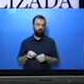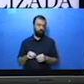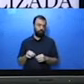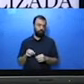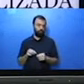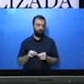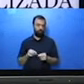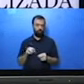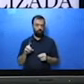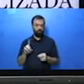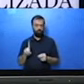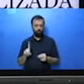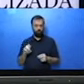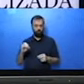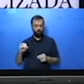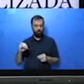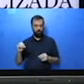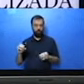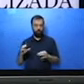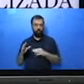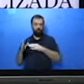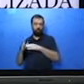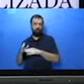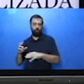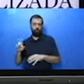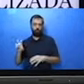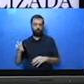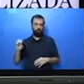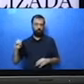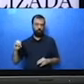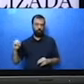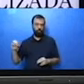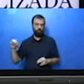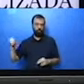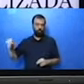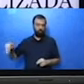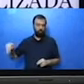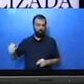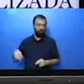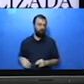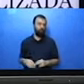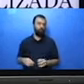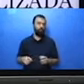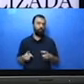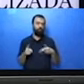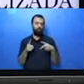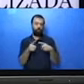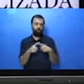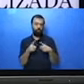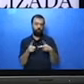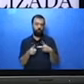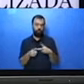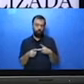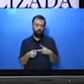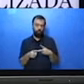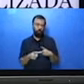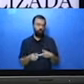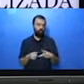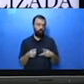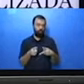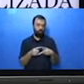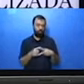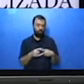formadas principalmente pelo fenômeno da erosão. Há duas classificações quanto a esse tipo de relevo. A